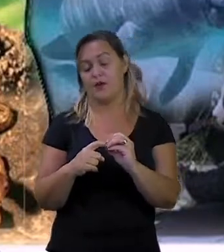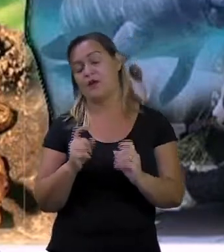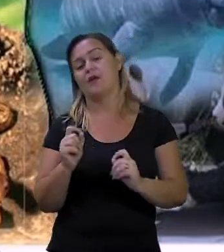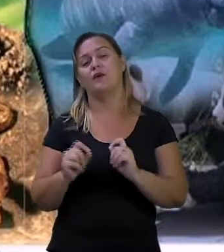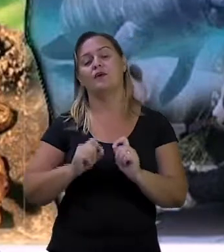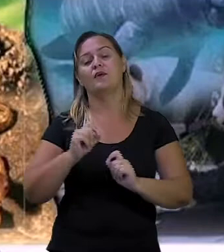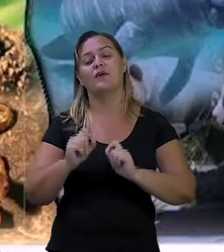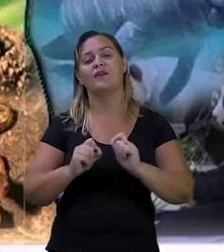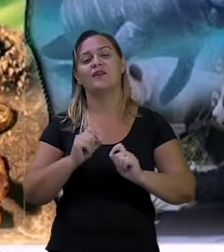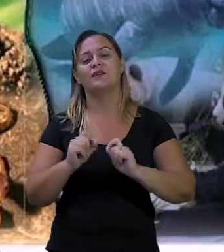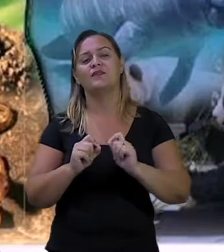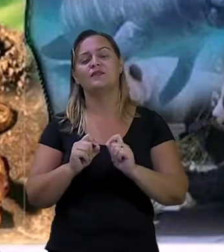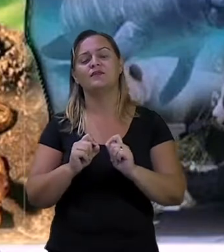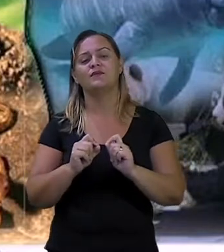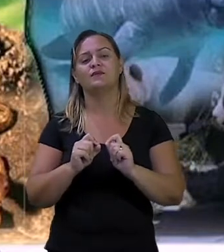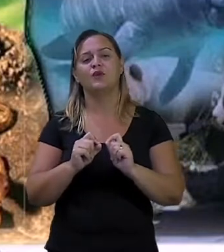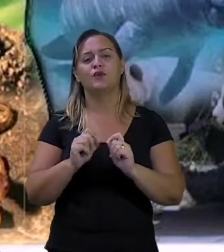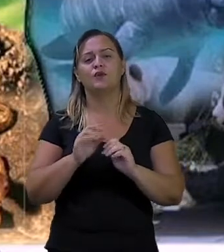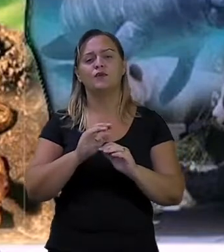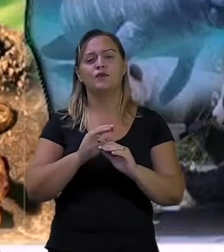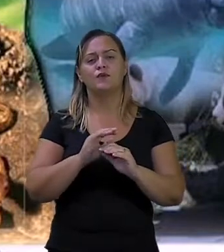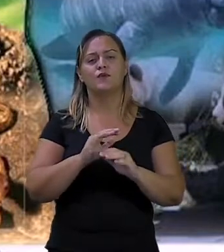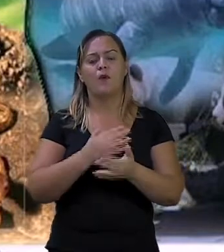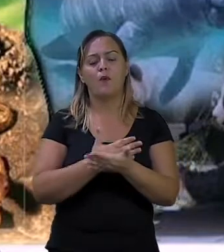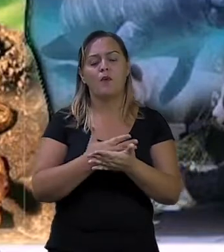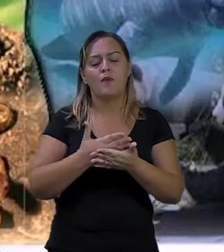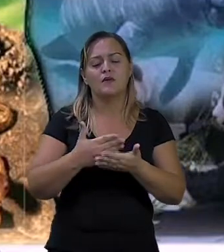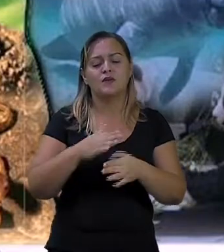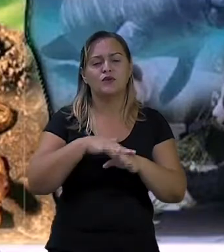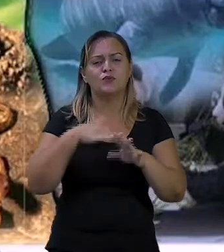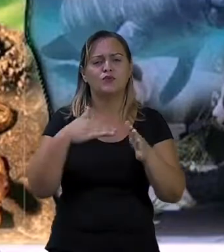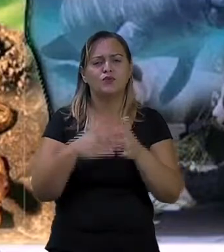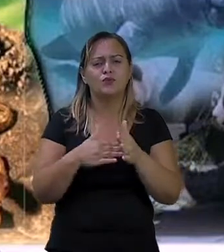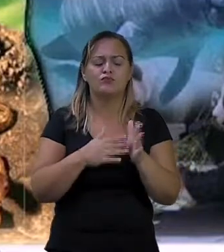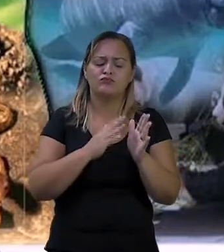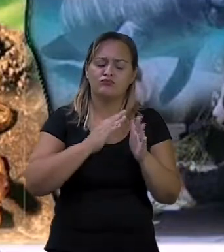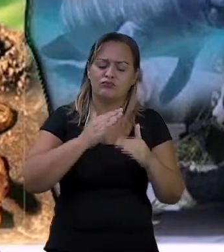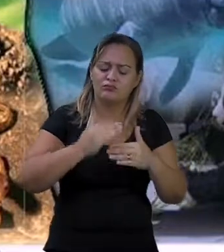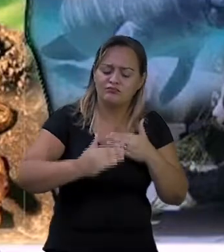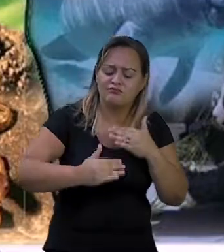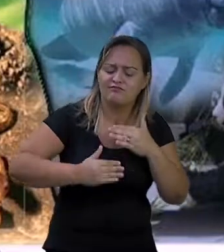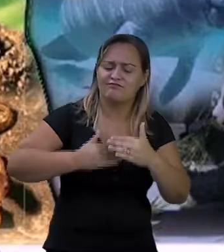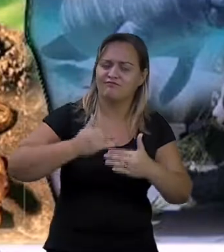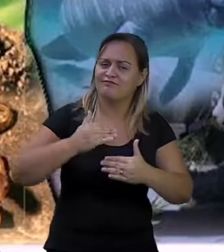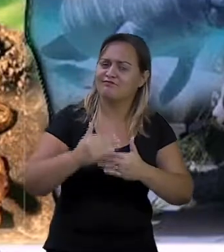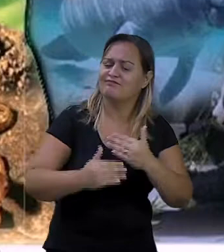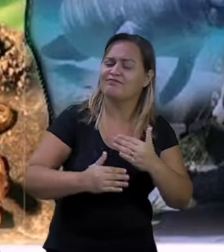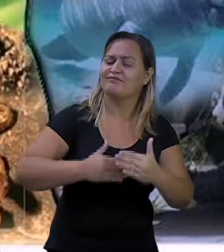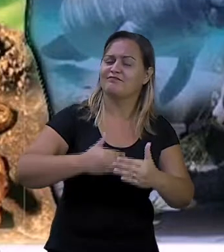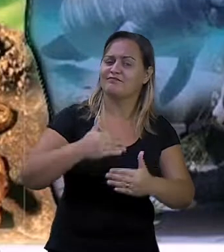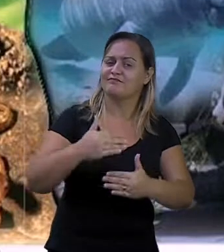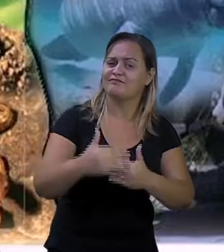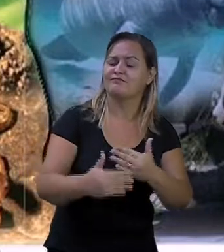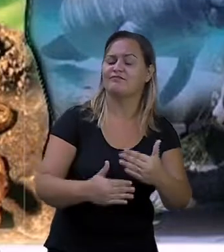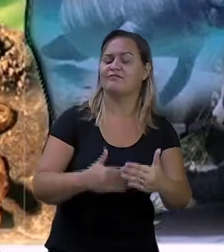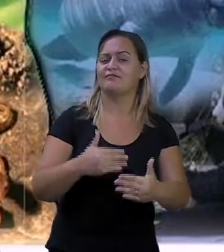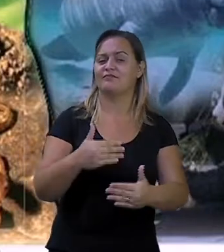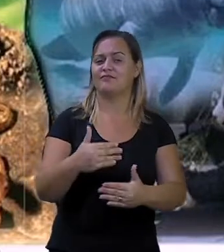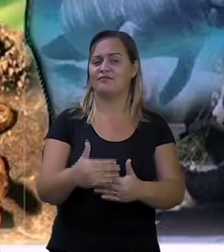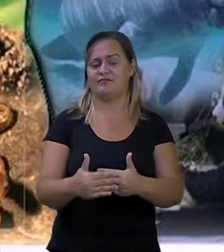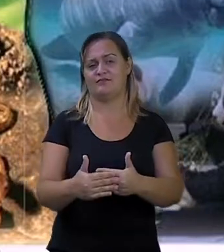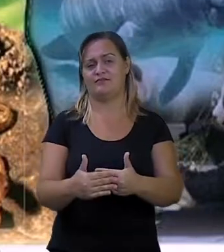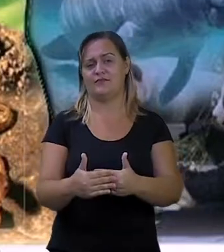vai trazer todo um processo de acasalamento, que aí pode acontecer de formas